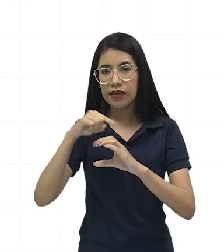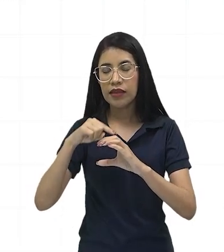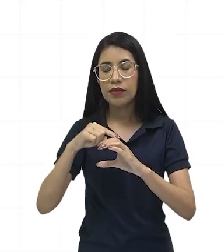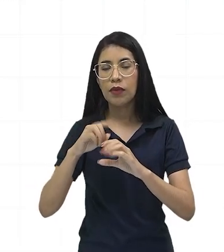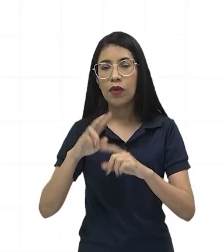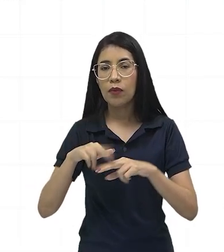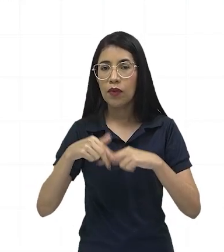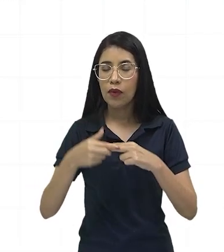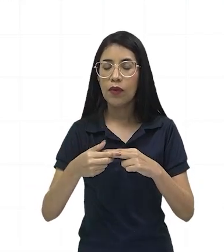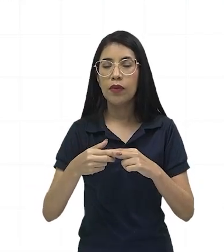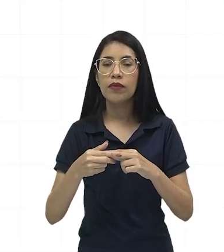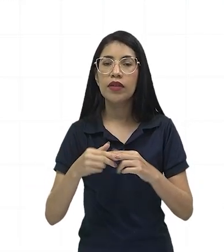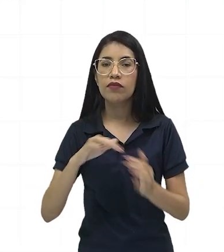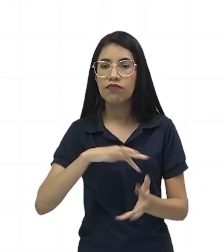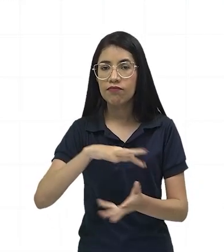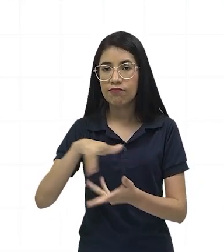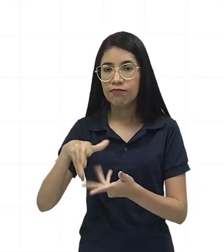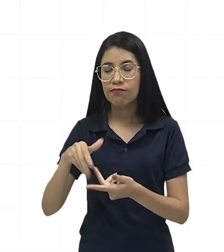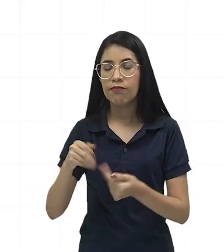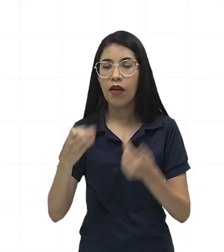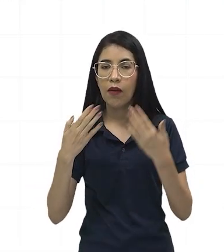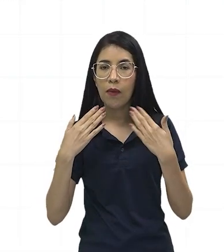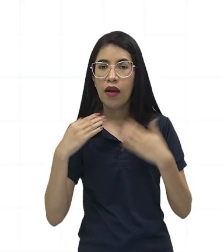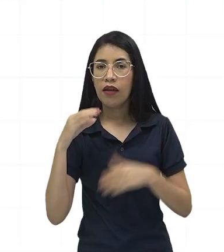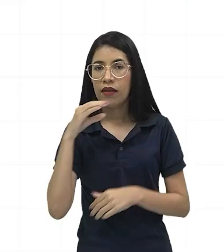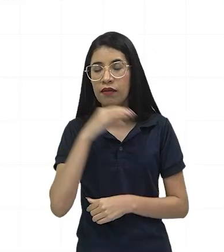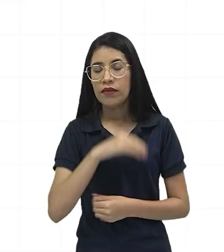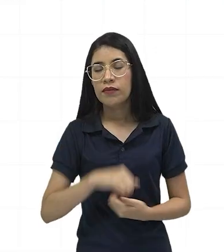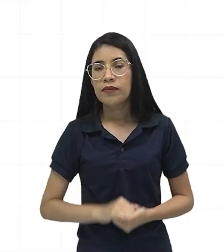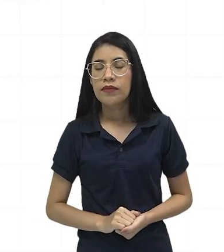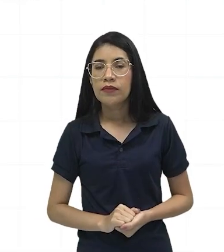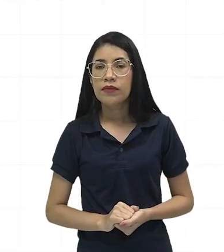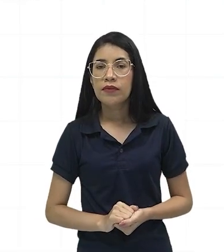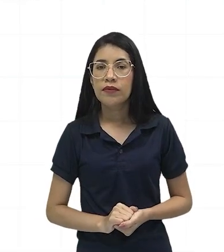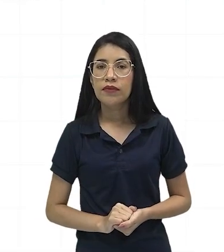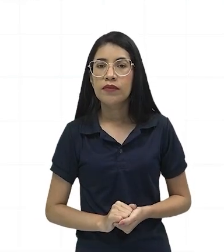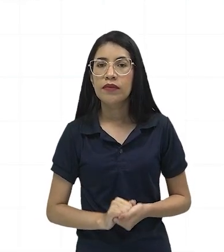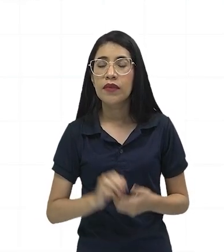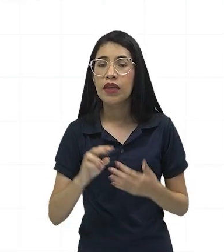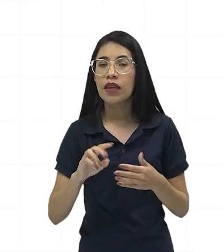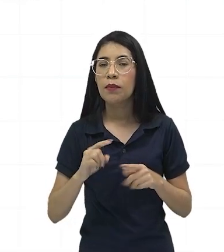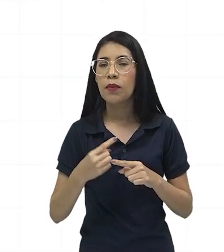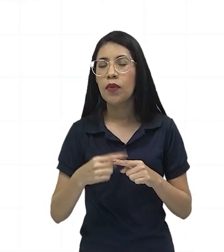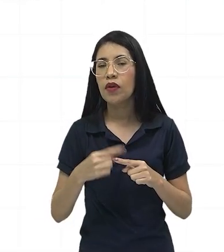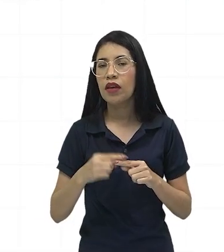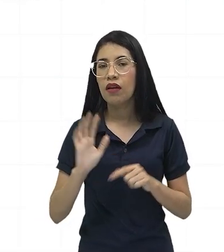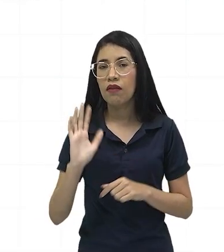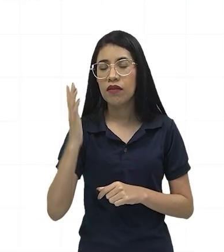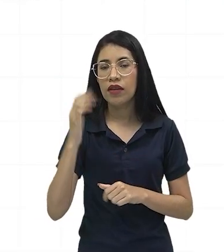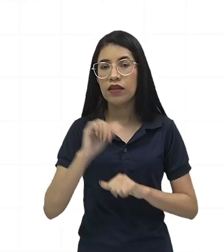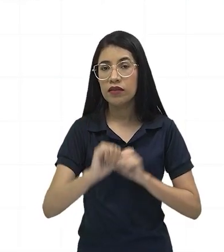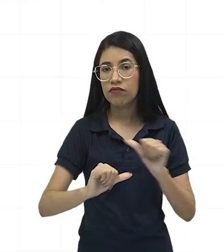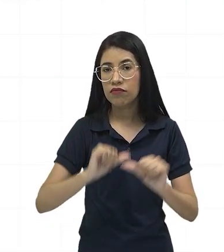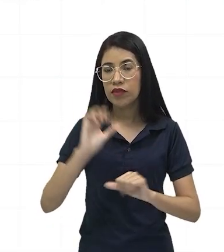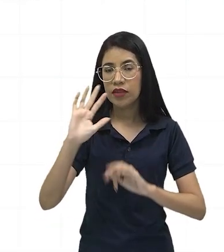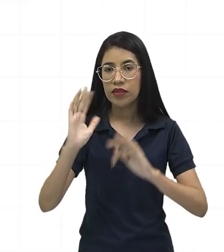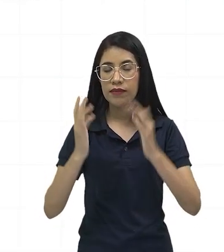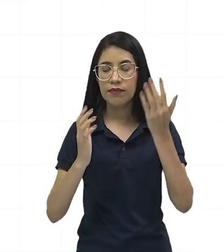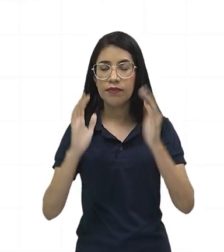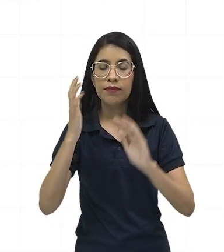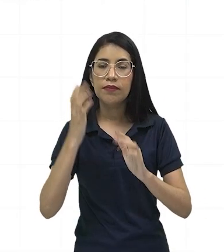o aquecimento global, né? E quais as causas das mudanças climáticas e